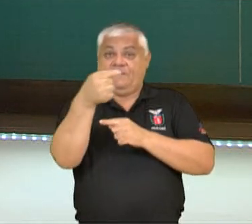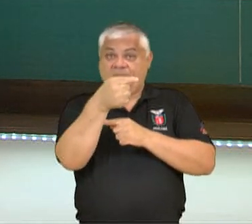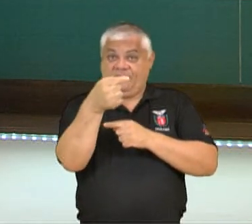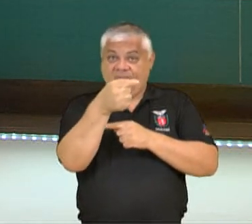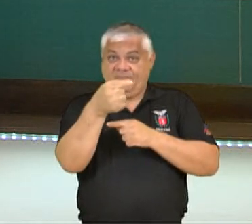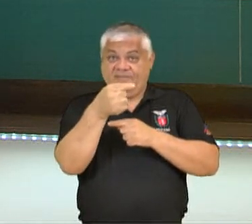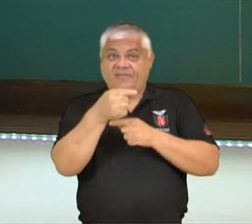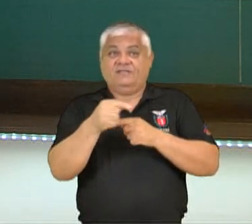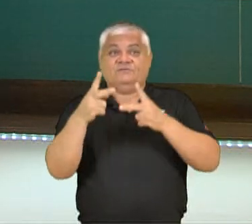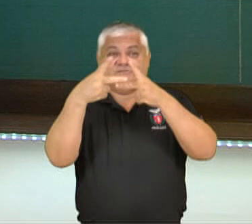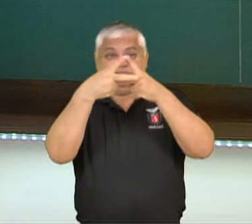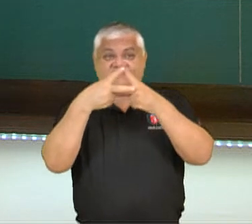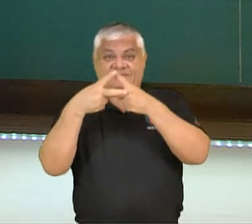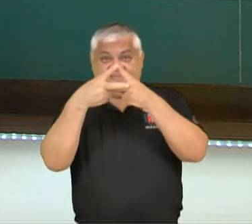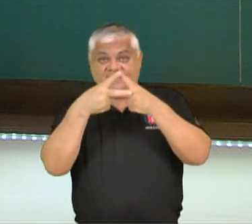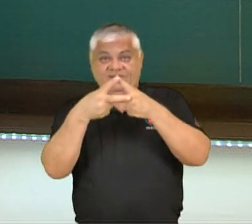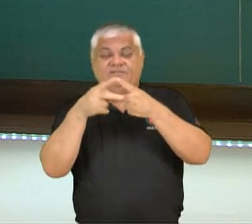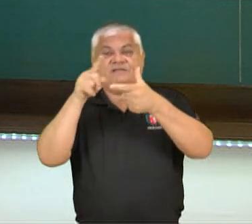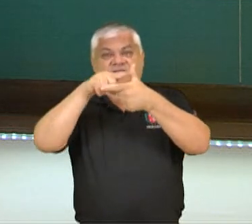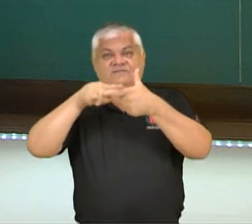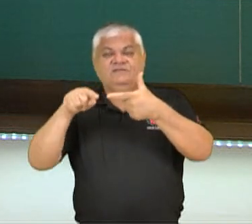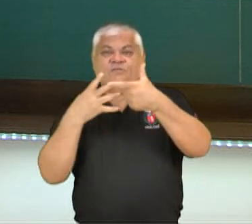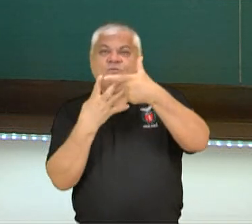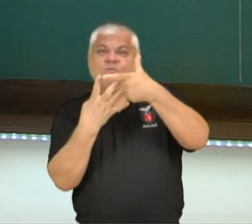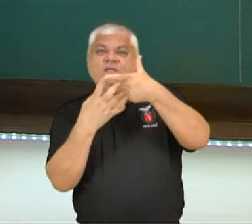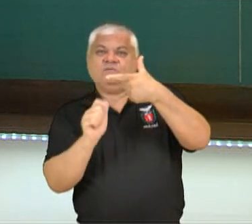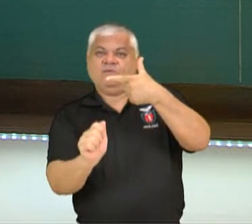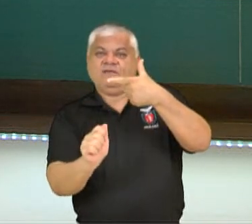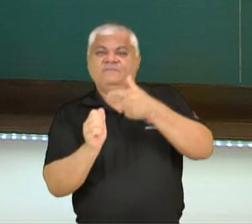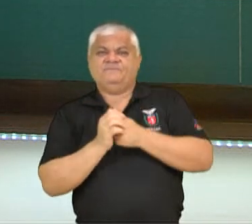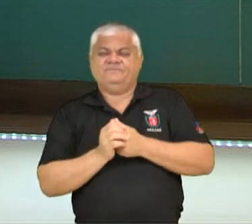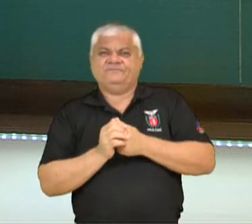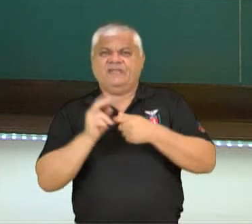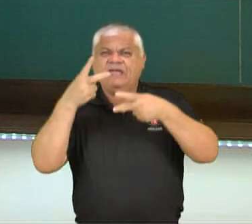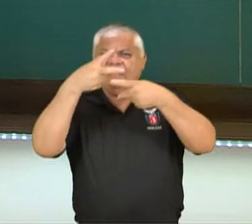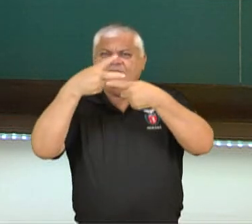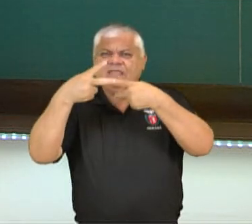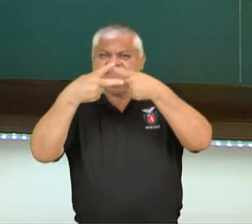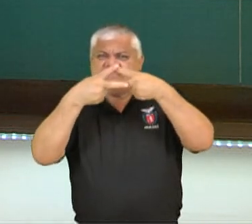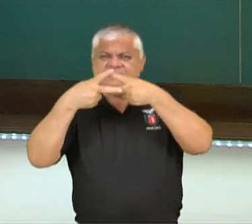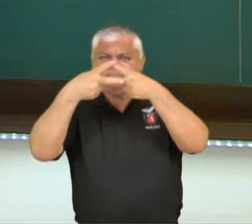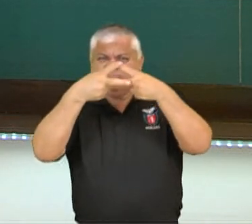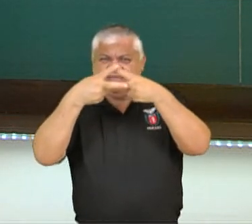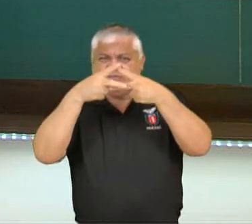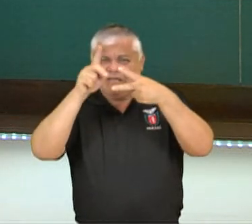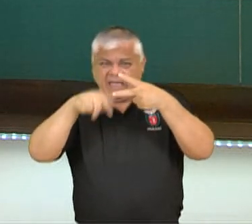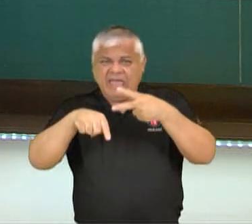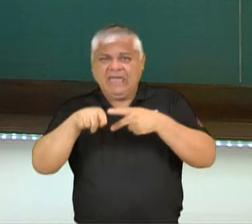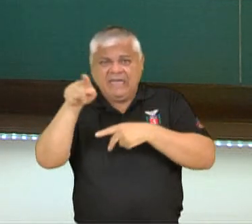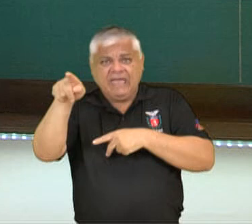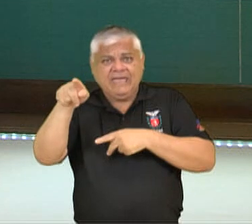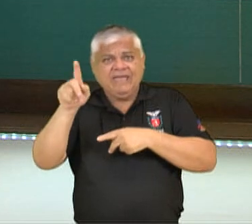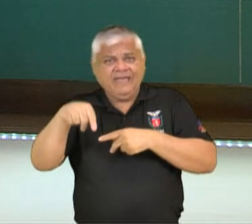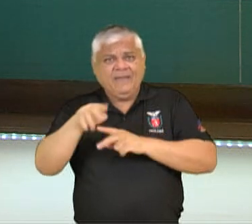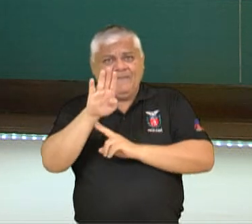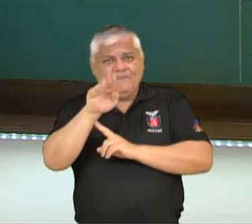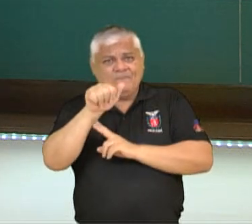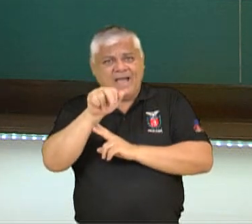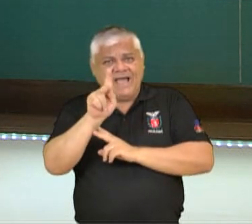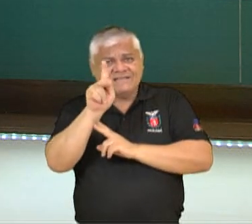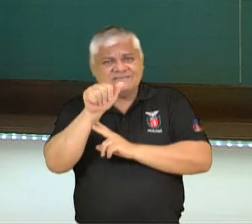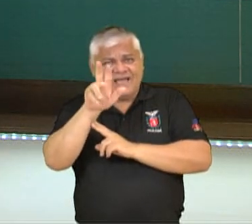menos delta dividindo por 4a. Professor, mas esse delta é aquele da fórmula de Bhaskara? Exatamente.